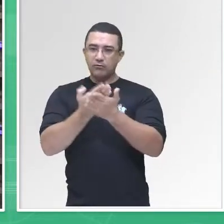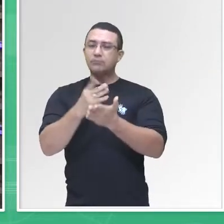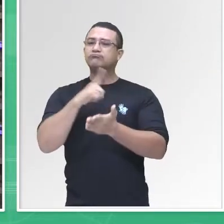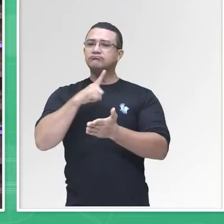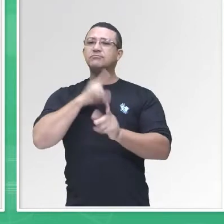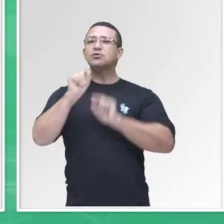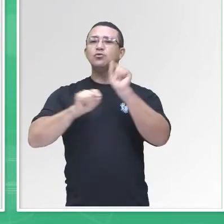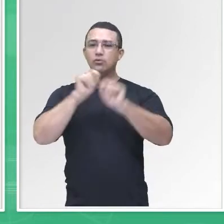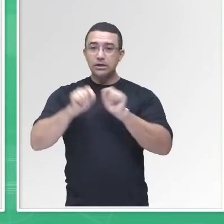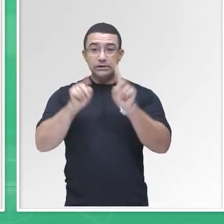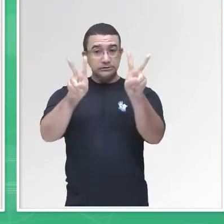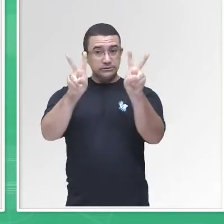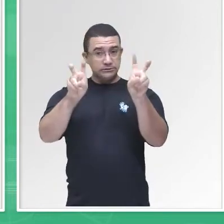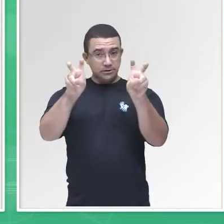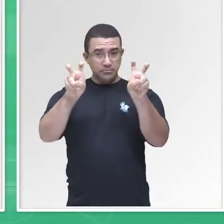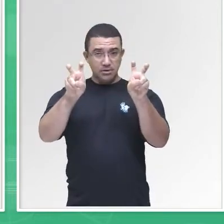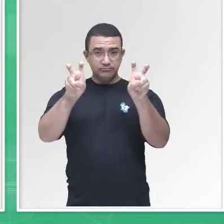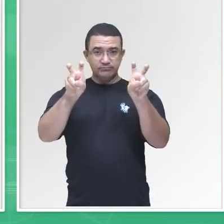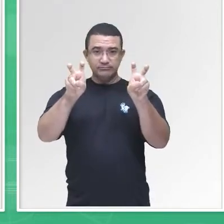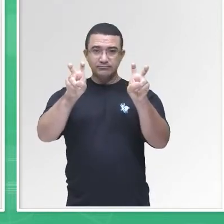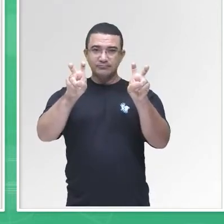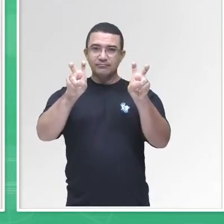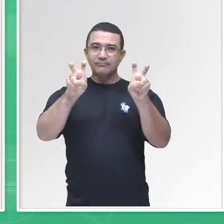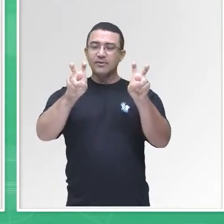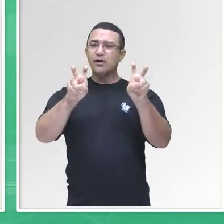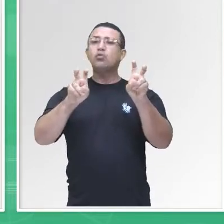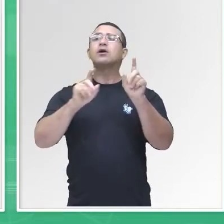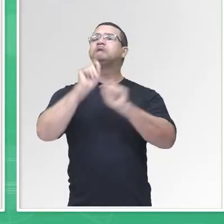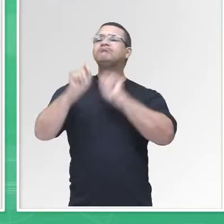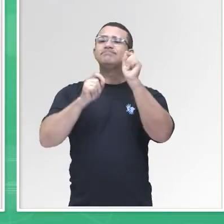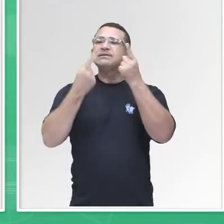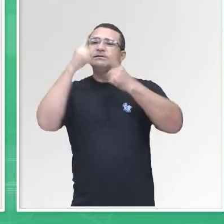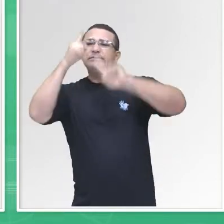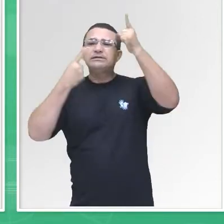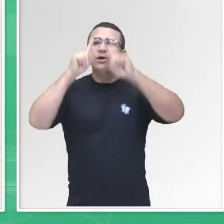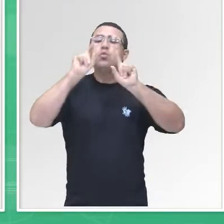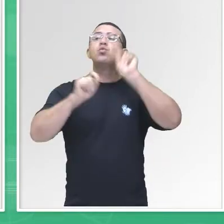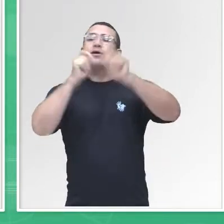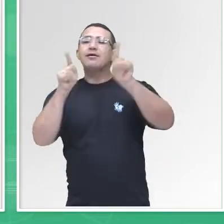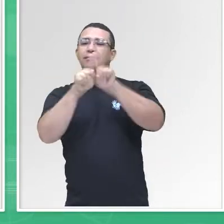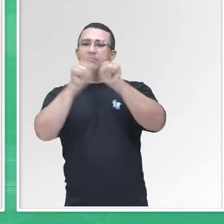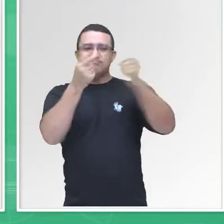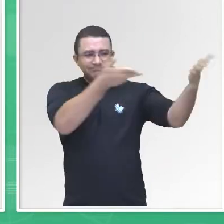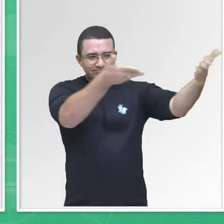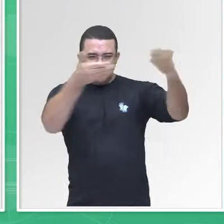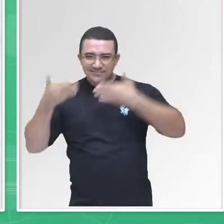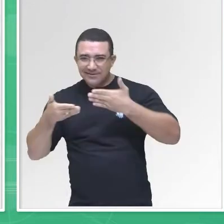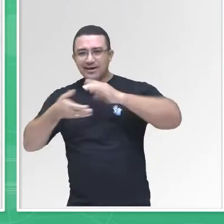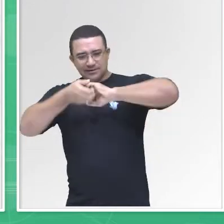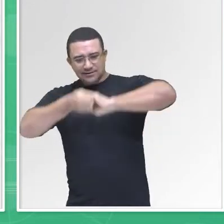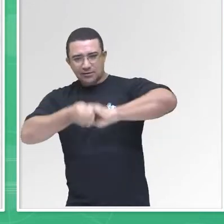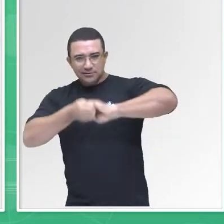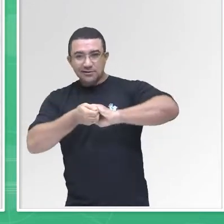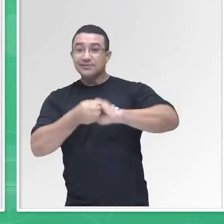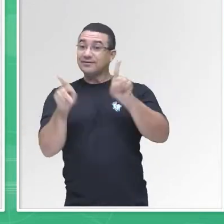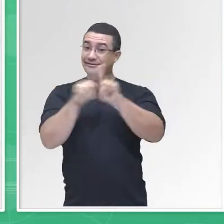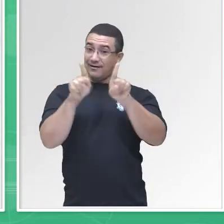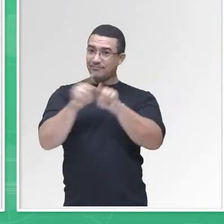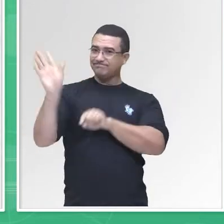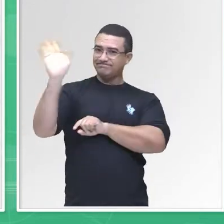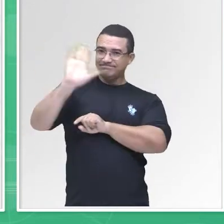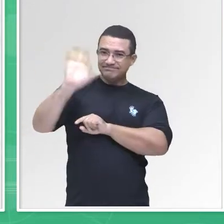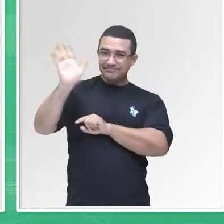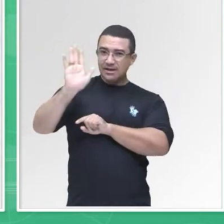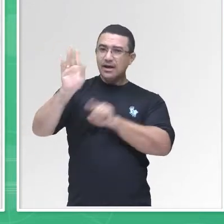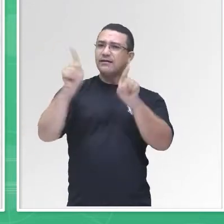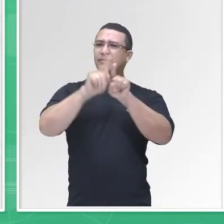como tema da aula, veja, expressiones de presentaciones, saludos e despedidas, e el